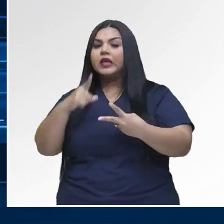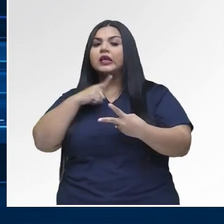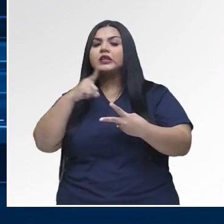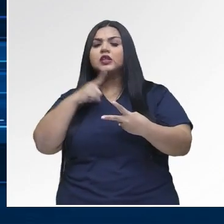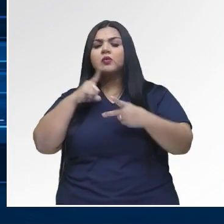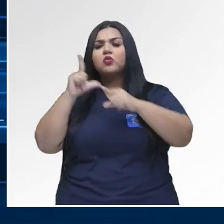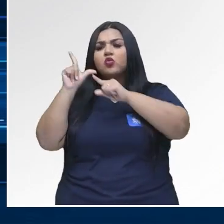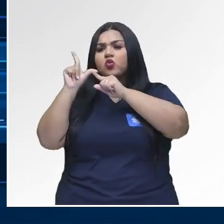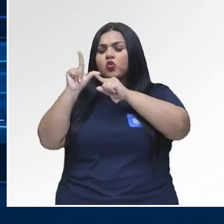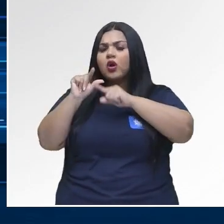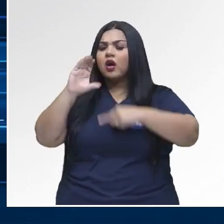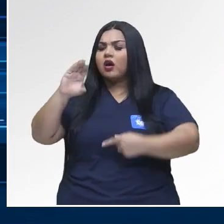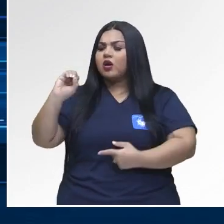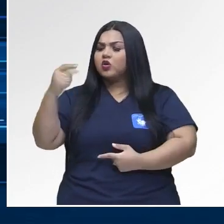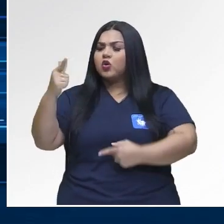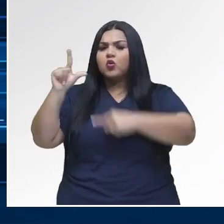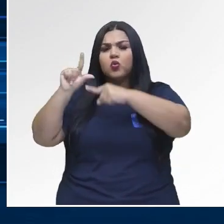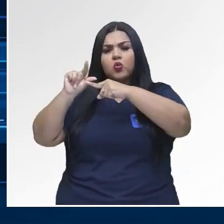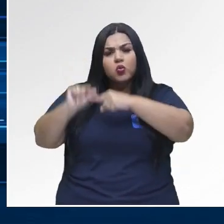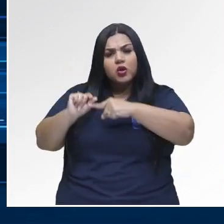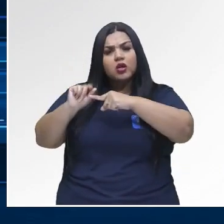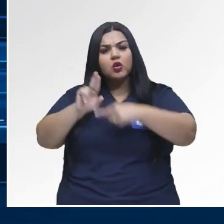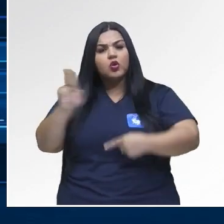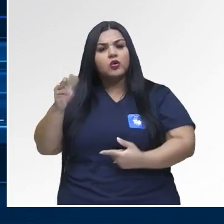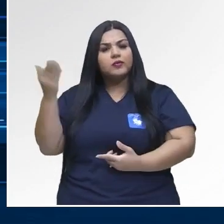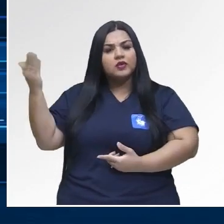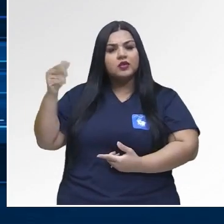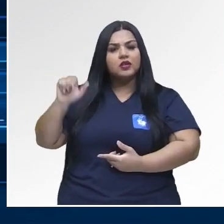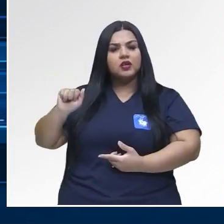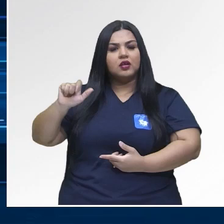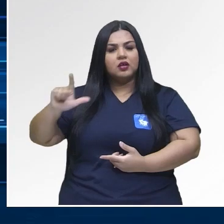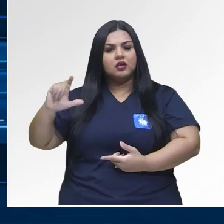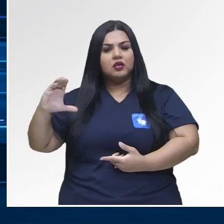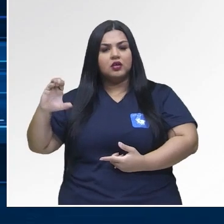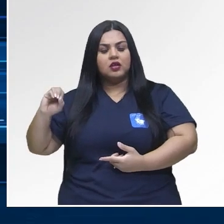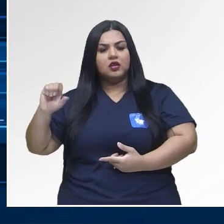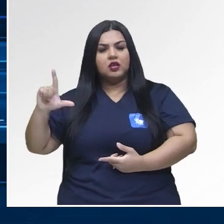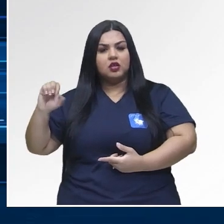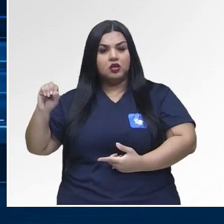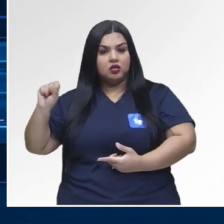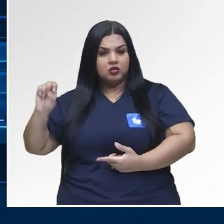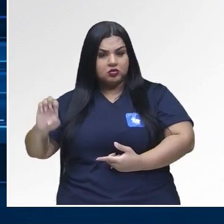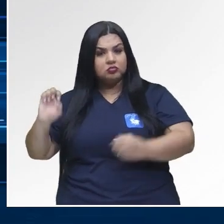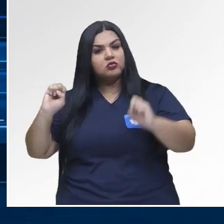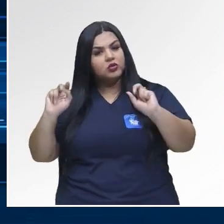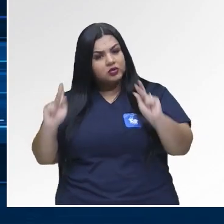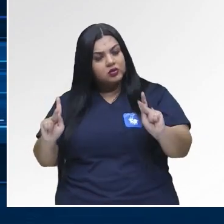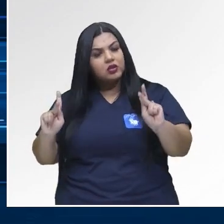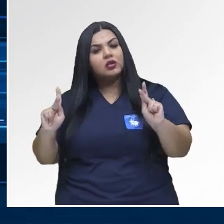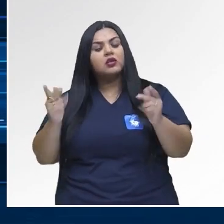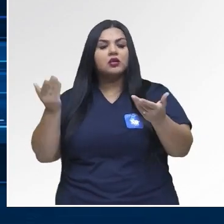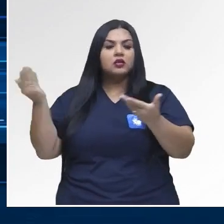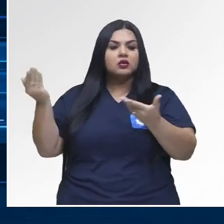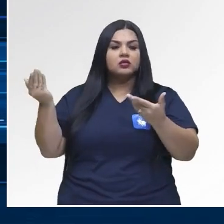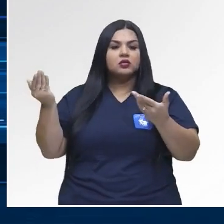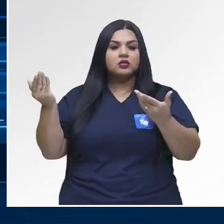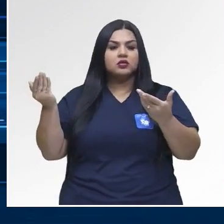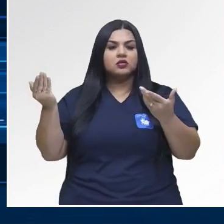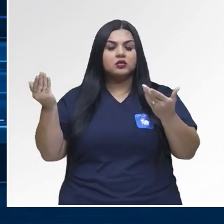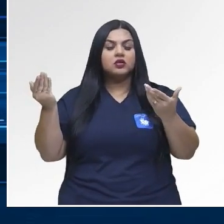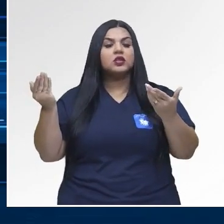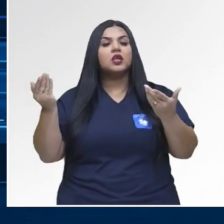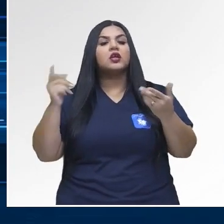menor quantidade de gás carbônico, eu tenho o que chamamos de alcalose, tá bom? Então, essa é a partir